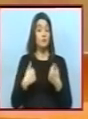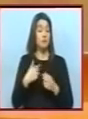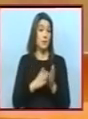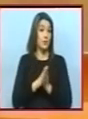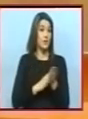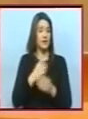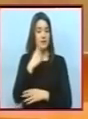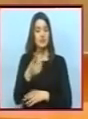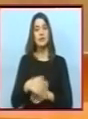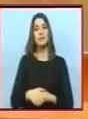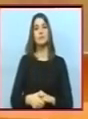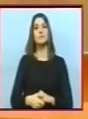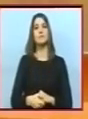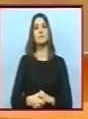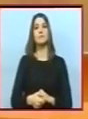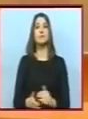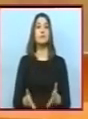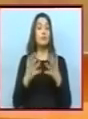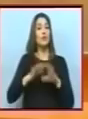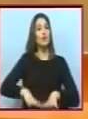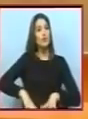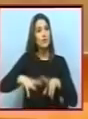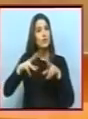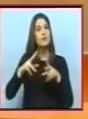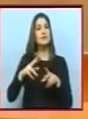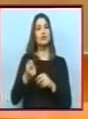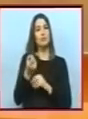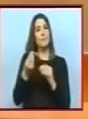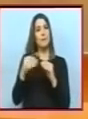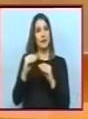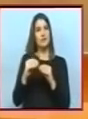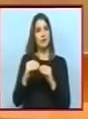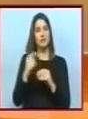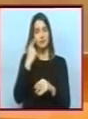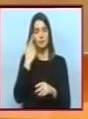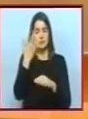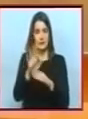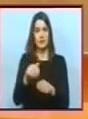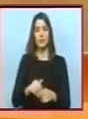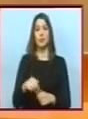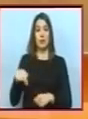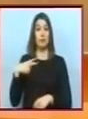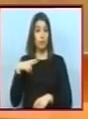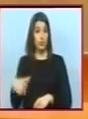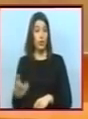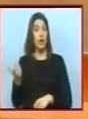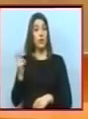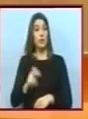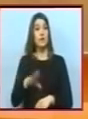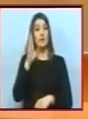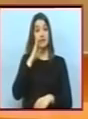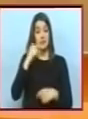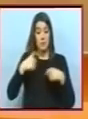desejável que se evoluísse um pouco mais nesta matéria. Ou seja, em Portugal isto acontece se alguém se